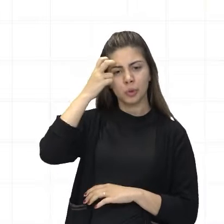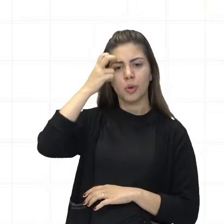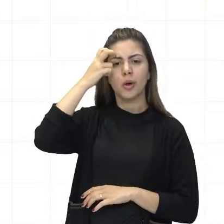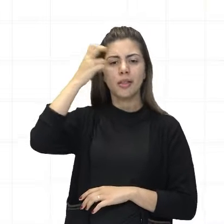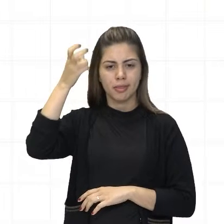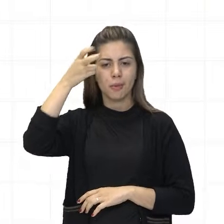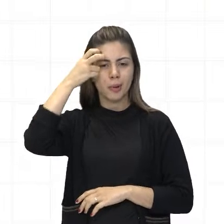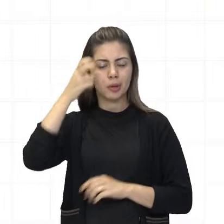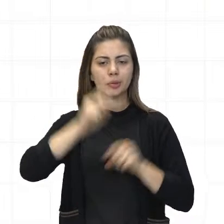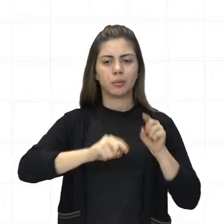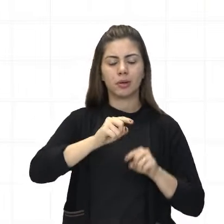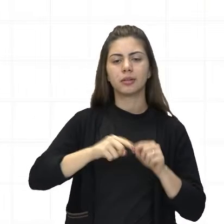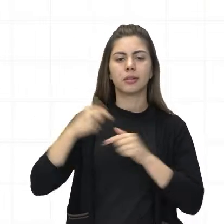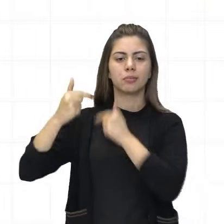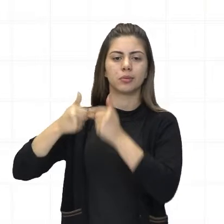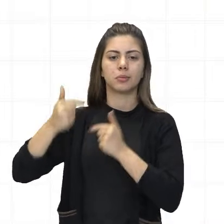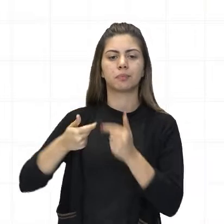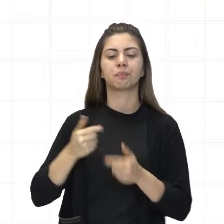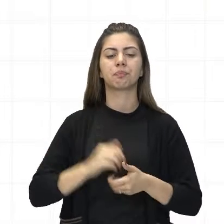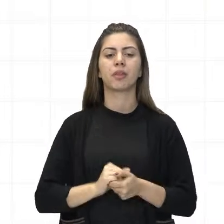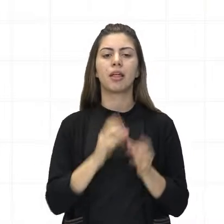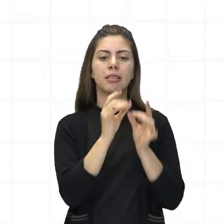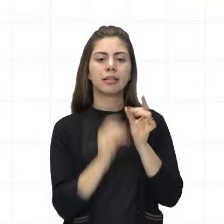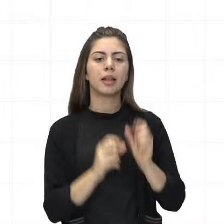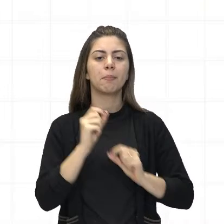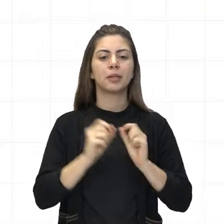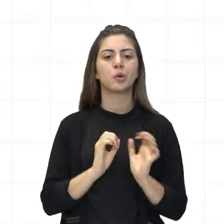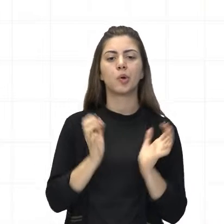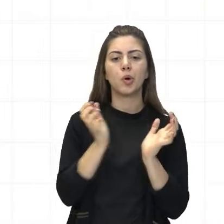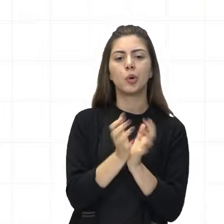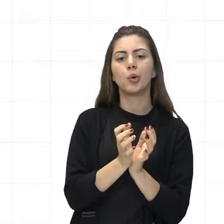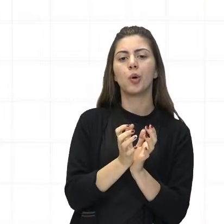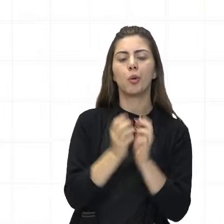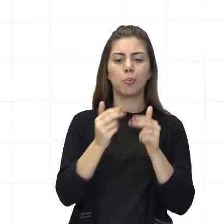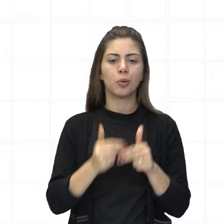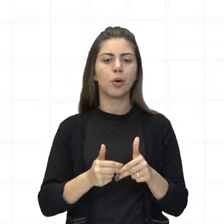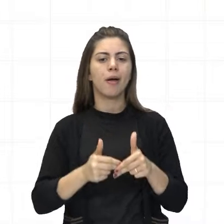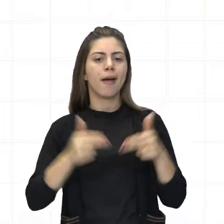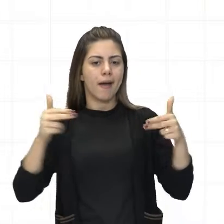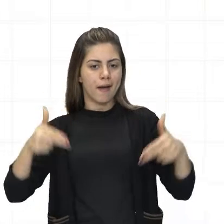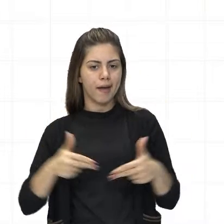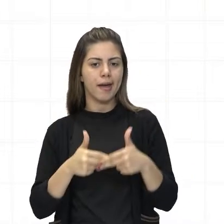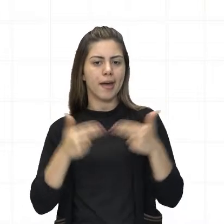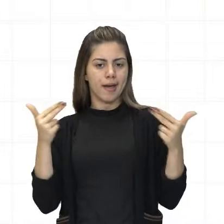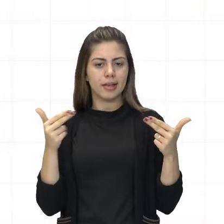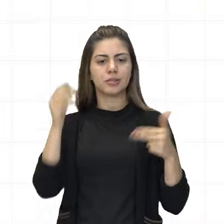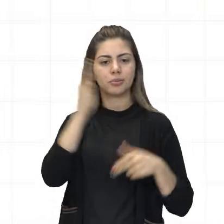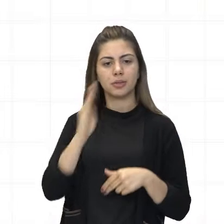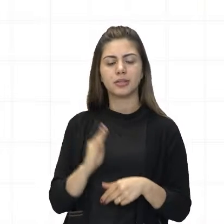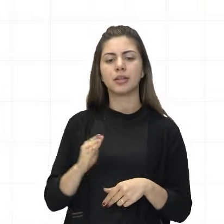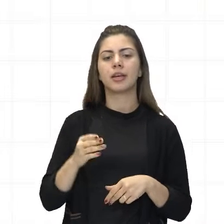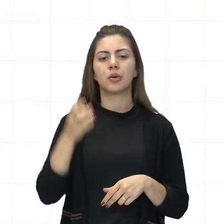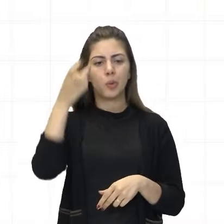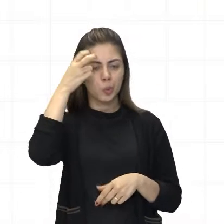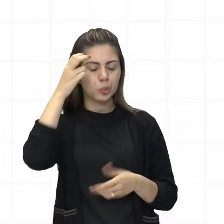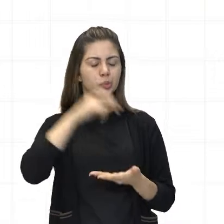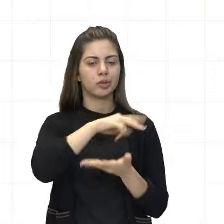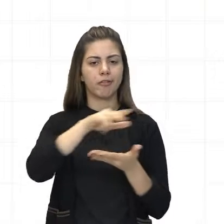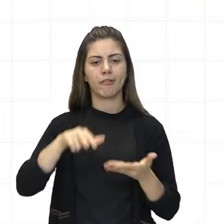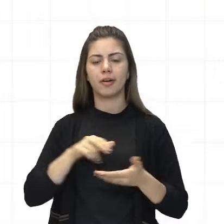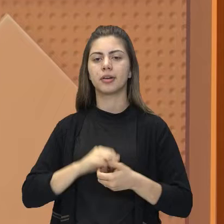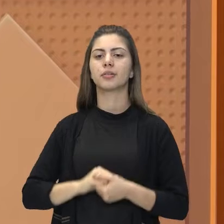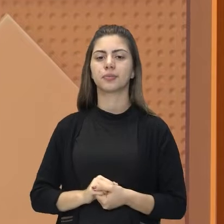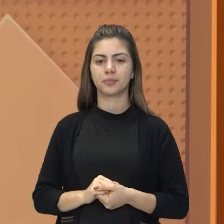cultura material e imaterial e tem como detalhamento os grupos étnicos brasileiros,